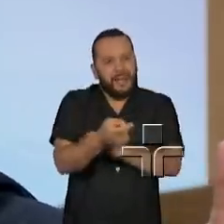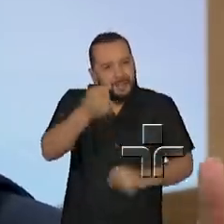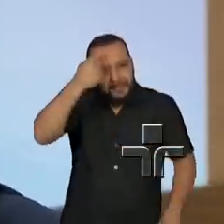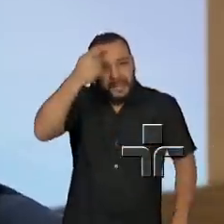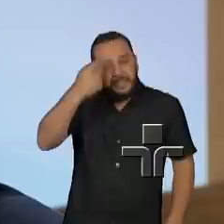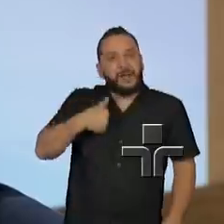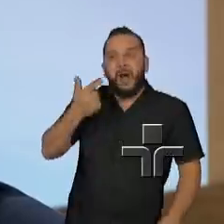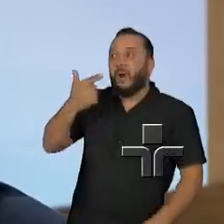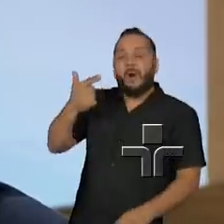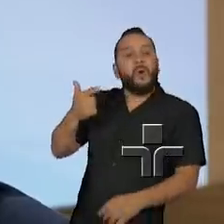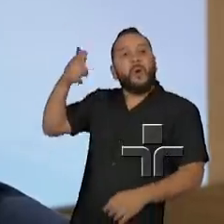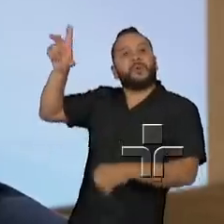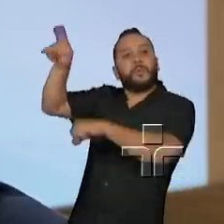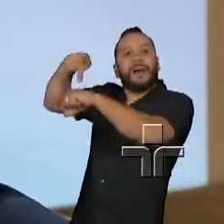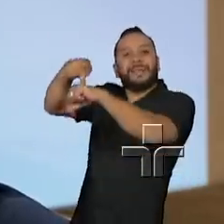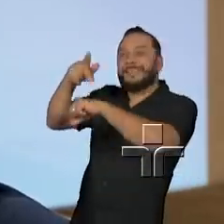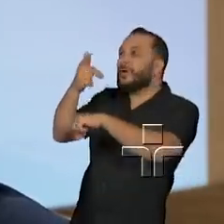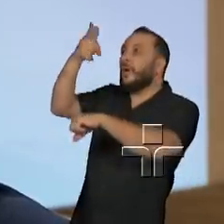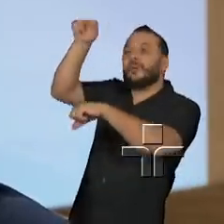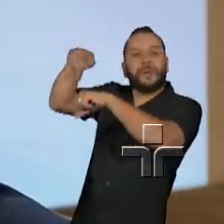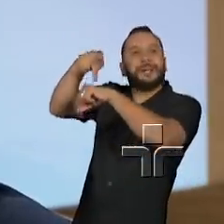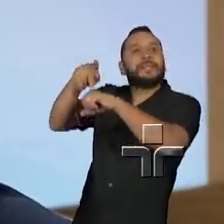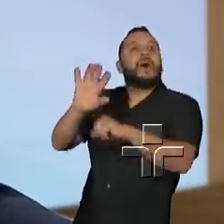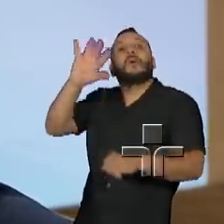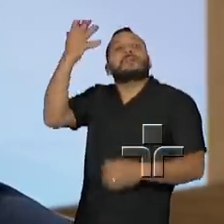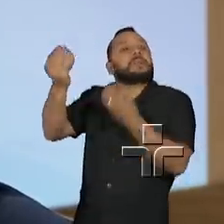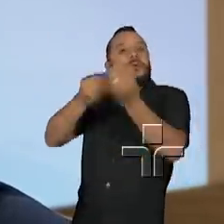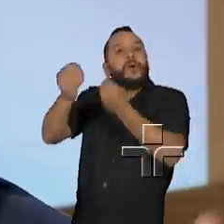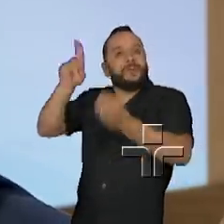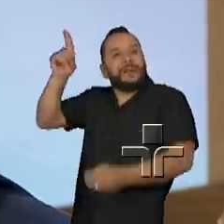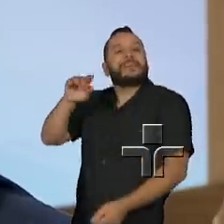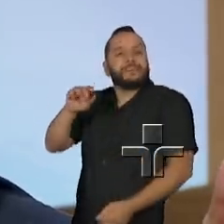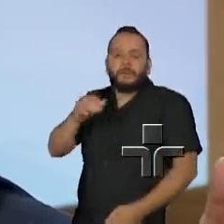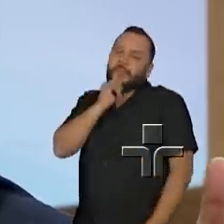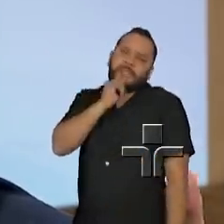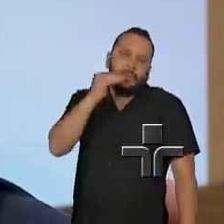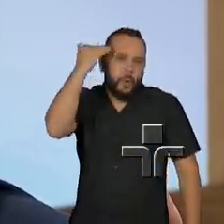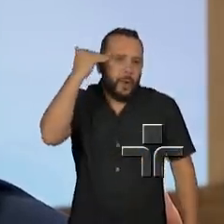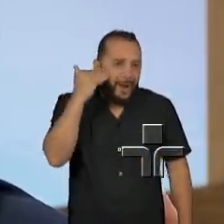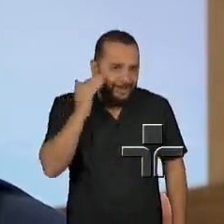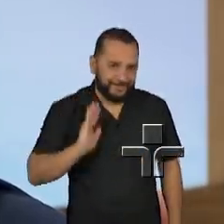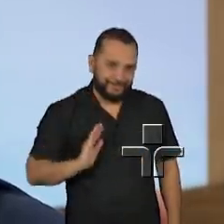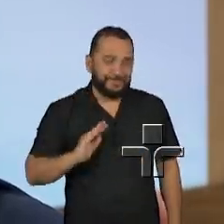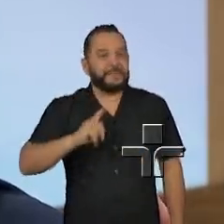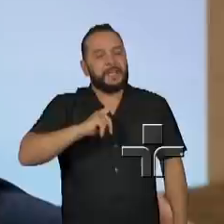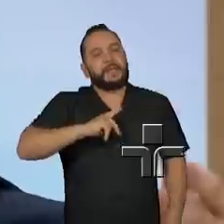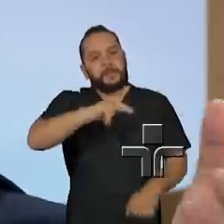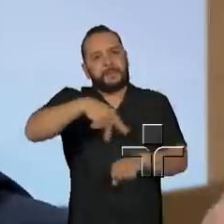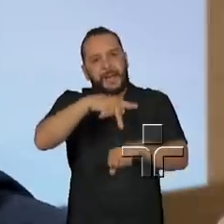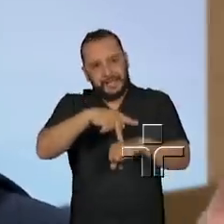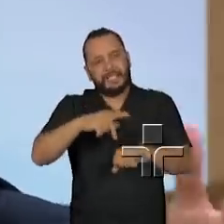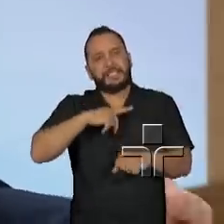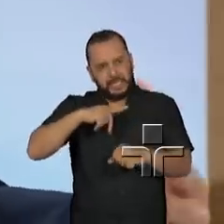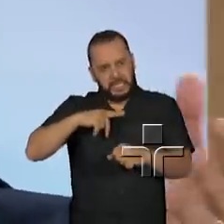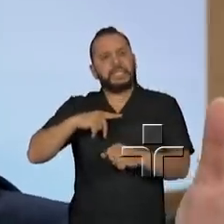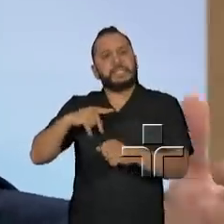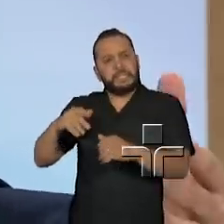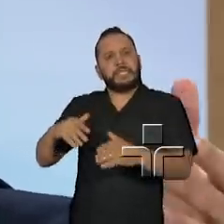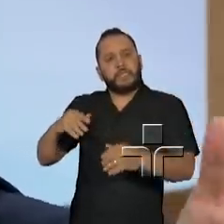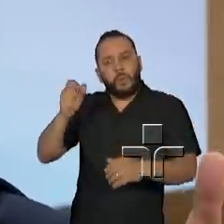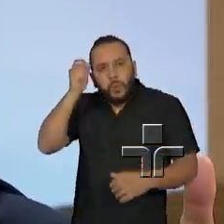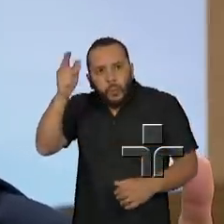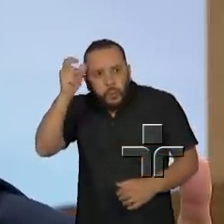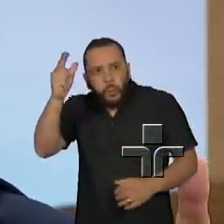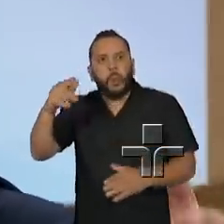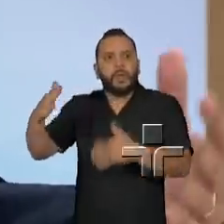nossos vizinhos e o que acontece com os países desenvolvidos. A Coreia, por exemplo, é um país que foi muito desenvolvido em termos de